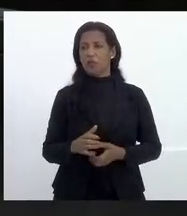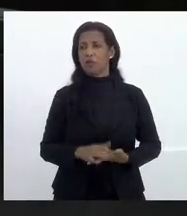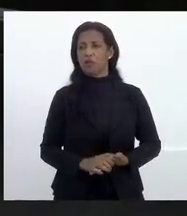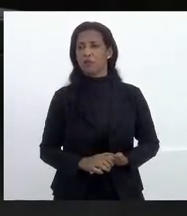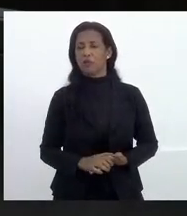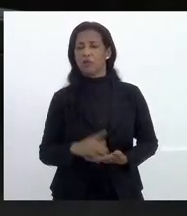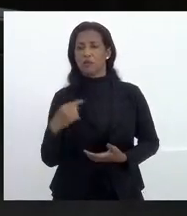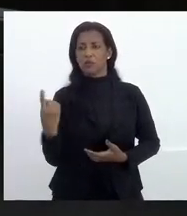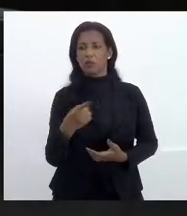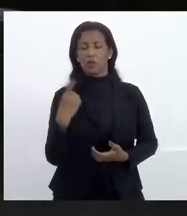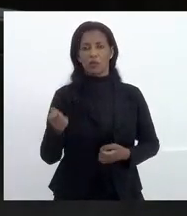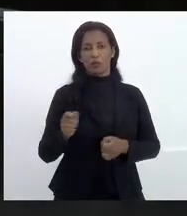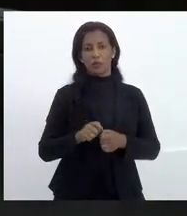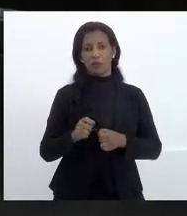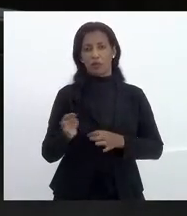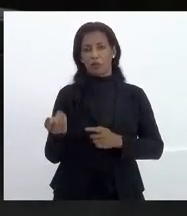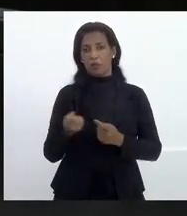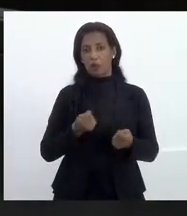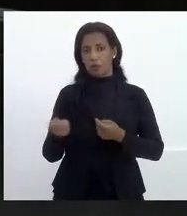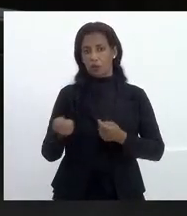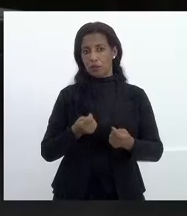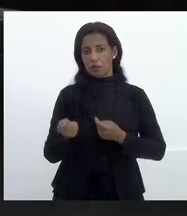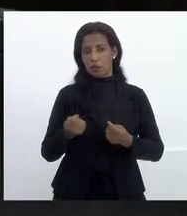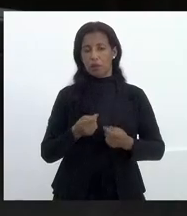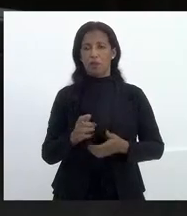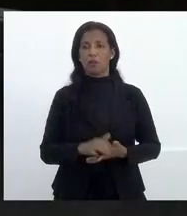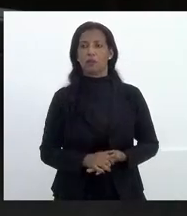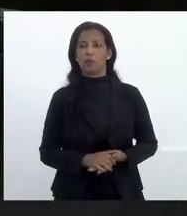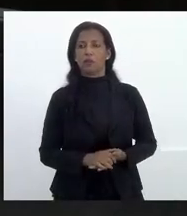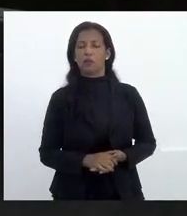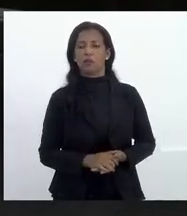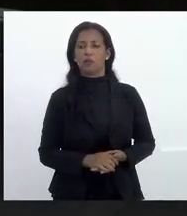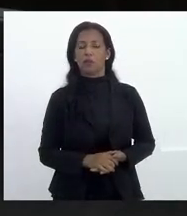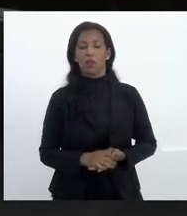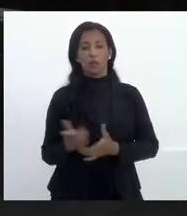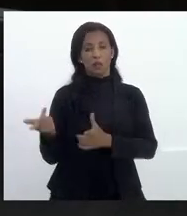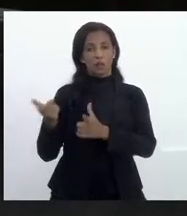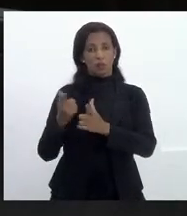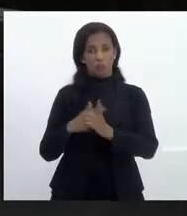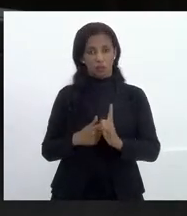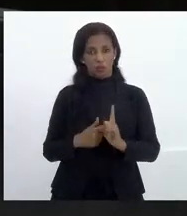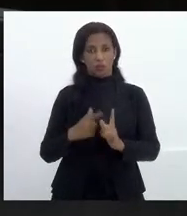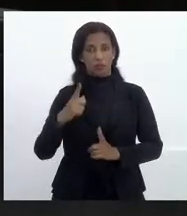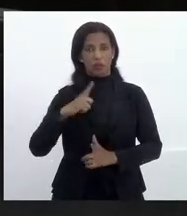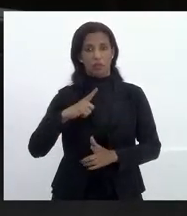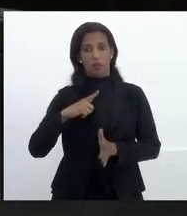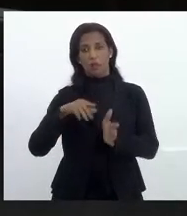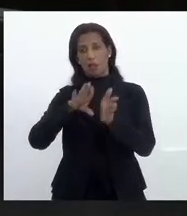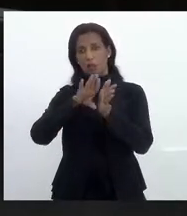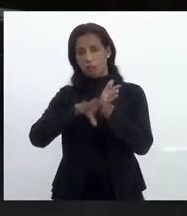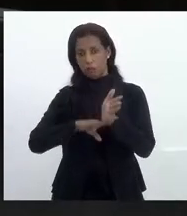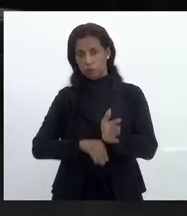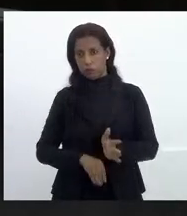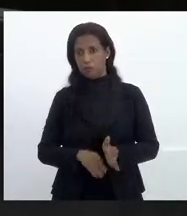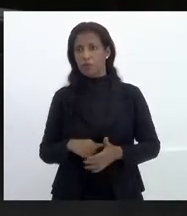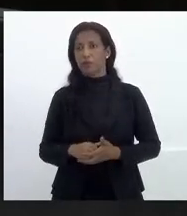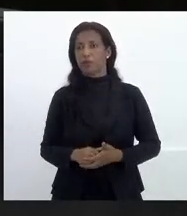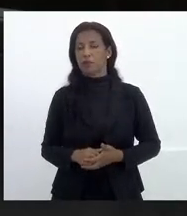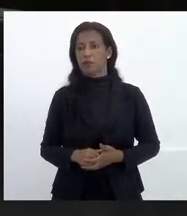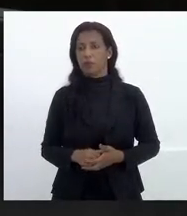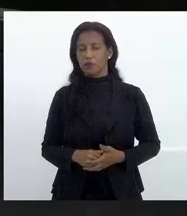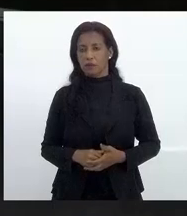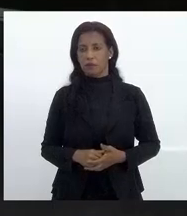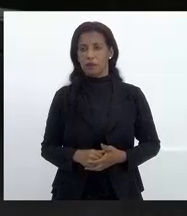e nós estamos fazendo uma negociação para quitar essa dívida porque tem um abatimento e a gente está